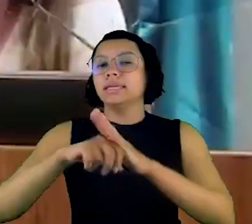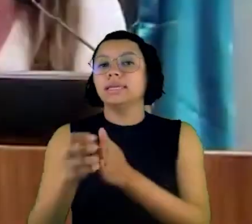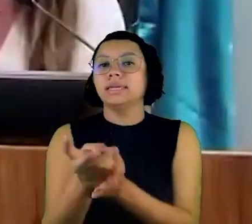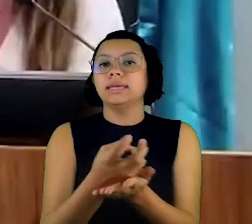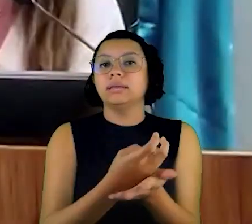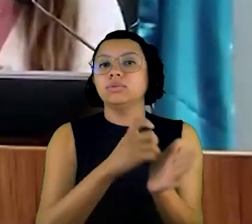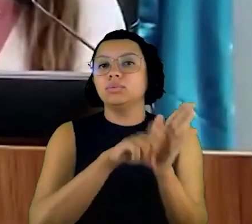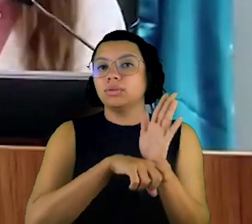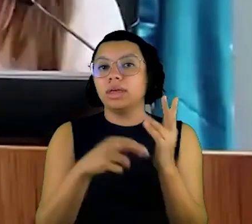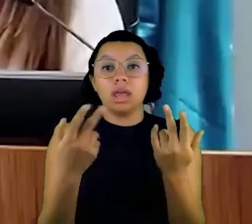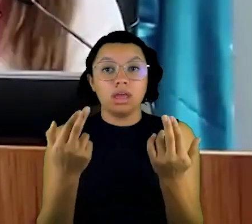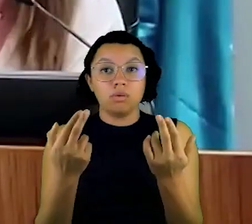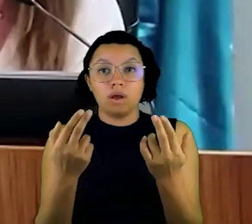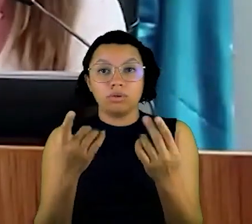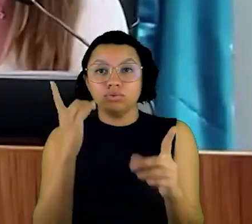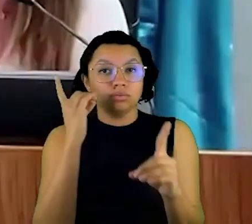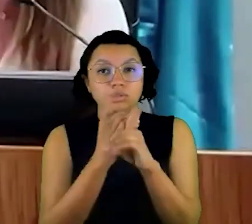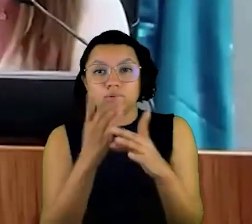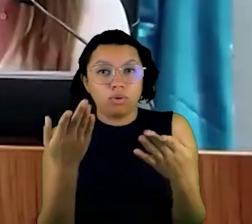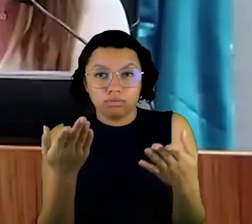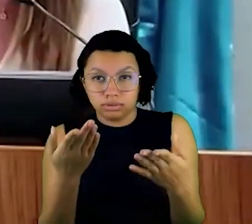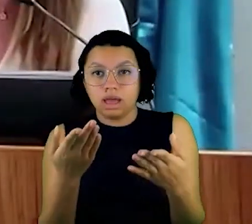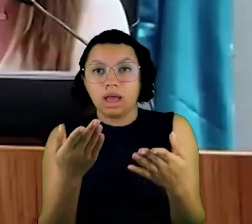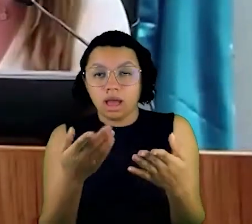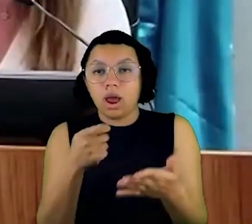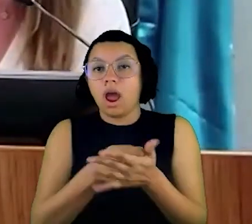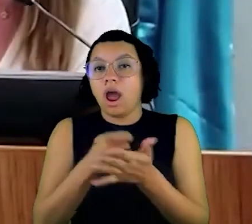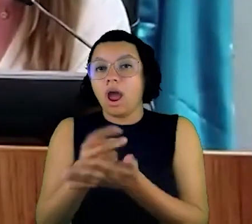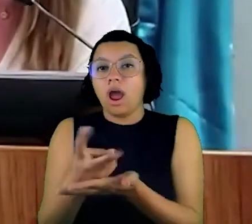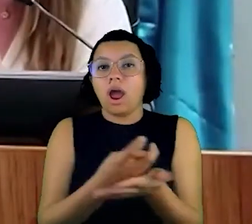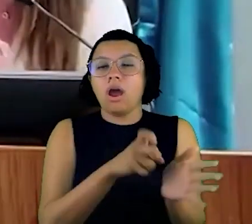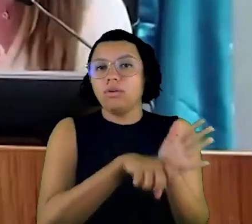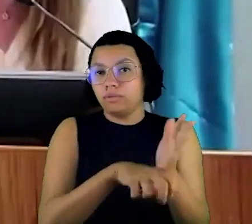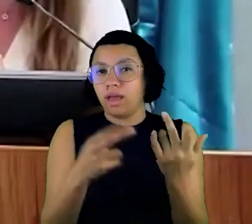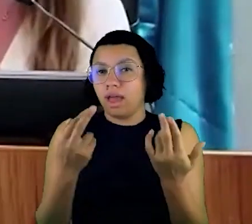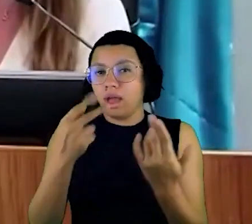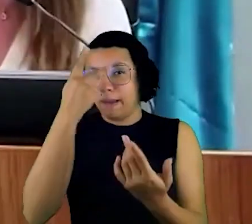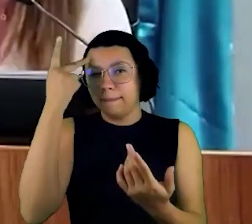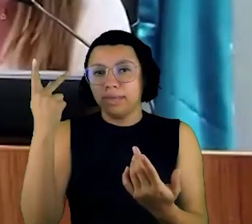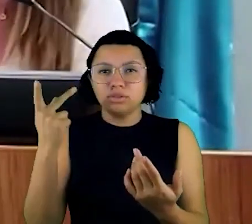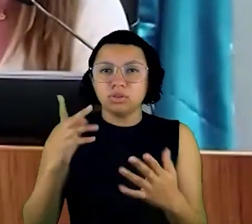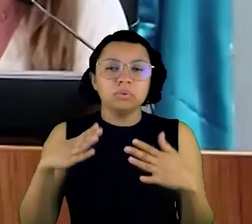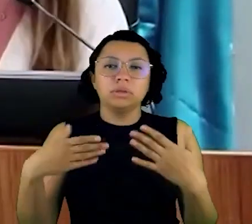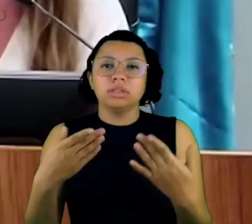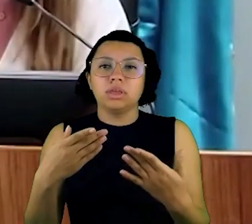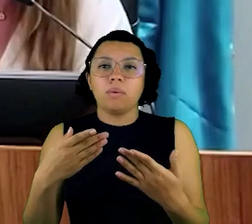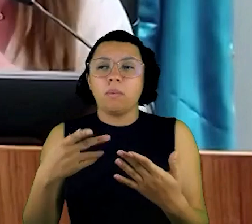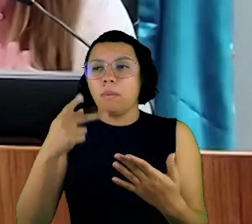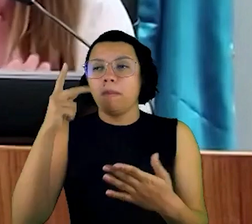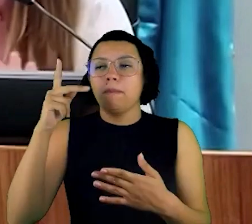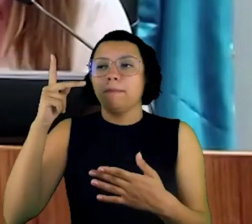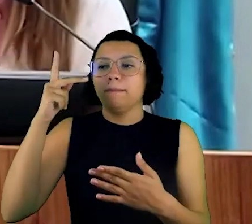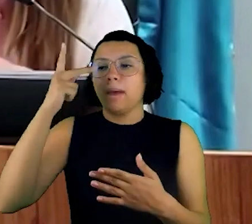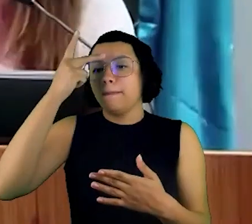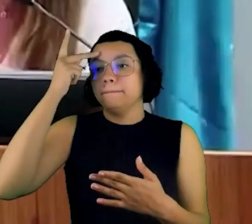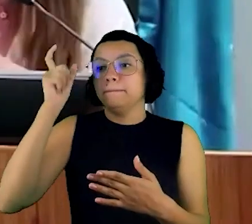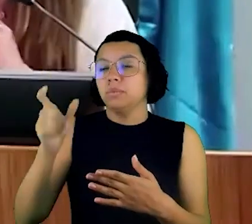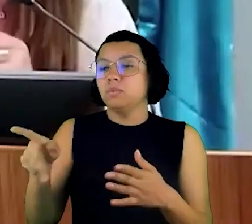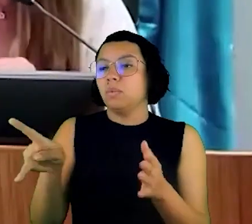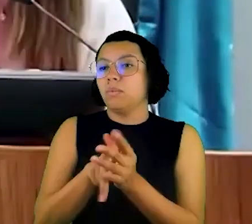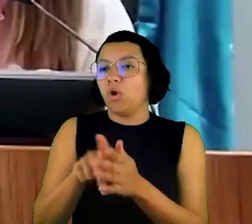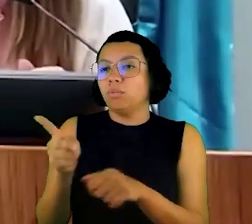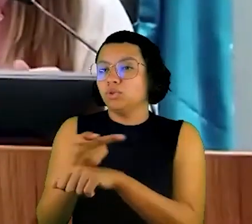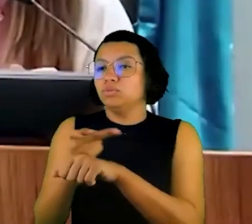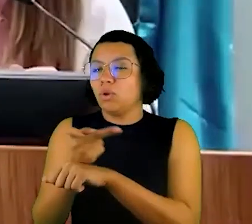tributário, eram os mesmos que também não tinham sido encontrados para execução fiscal, eram as mesmíssimas pessoas, e o oficial de justiça ia 500 vezes